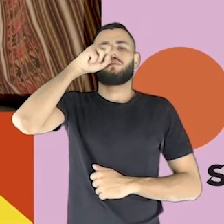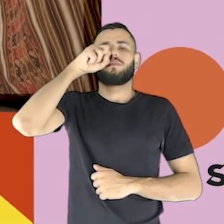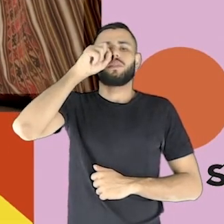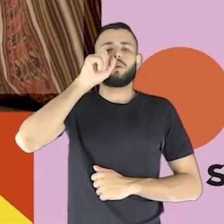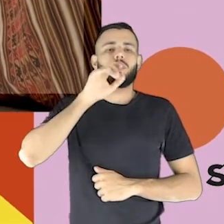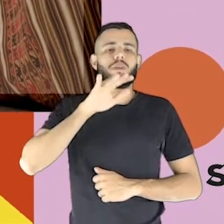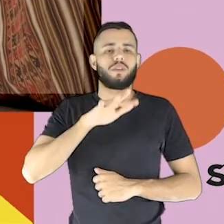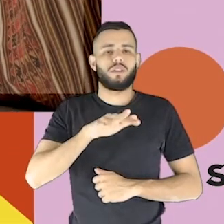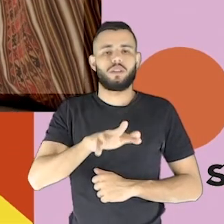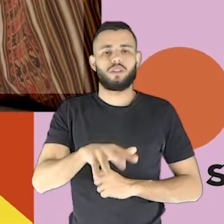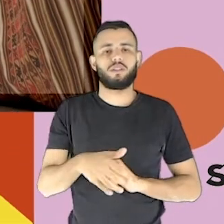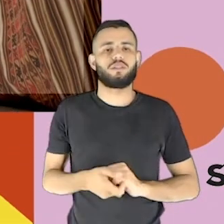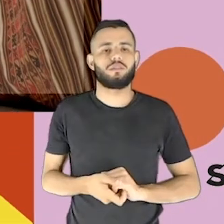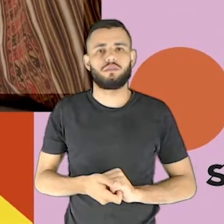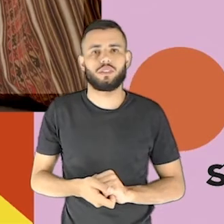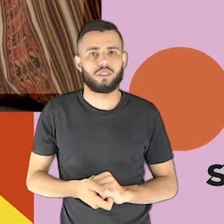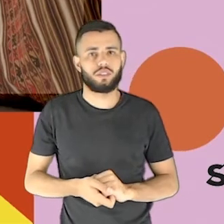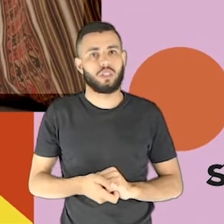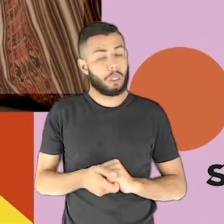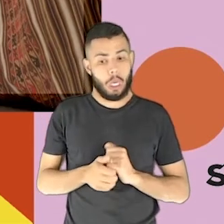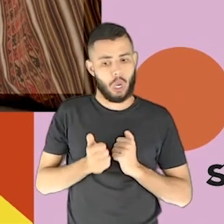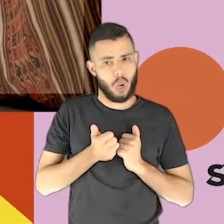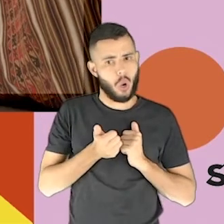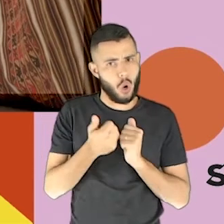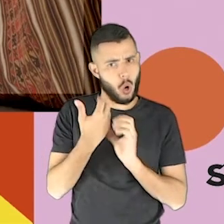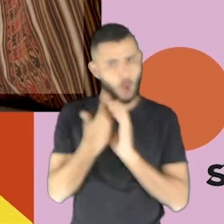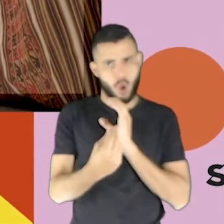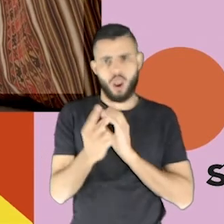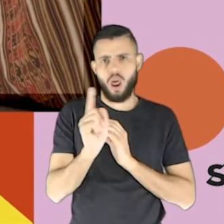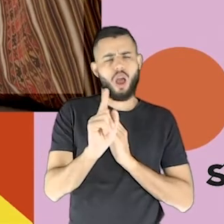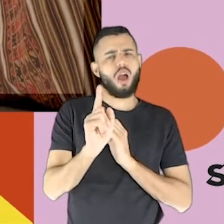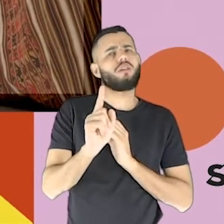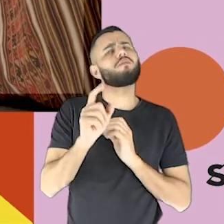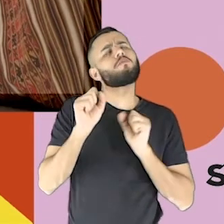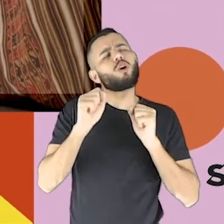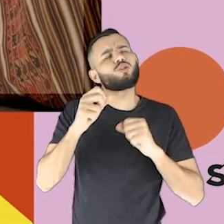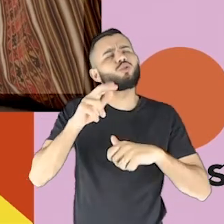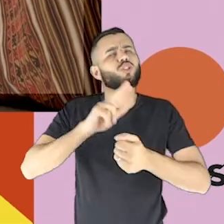Não precisa me acompanhar. Pode ir no seu ritmo respiratório.